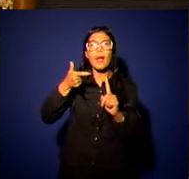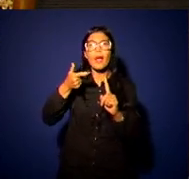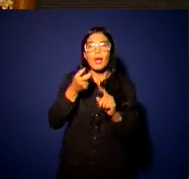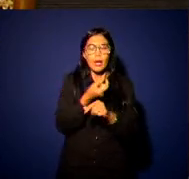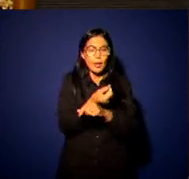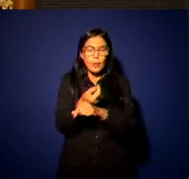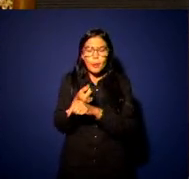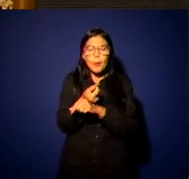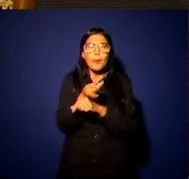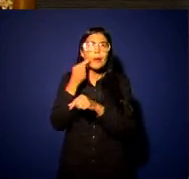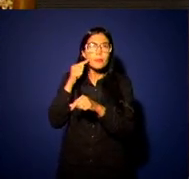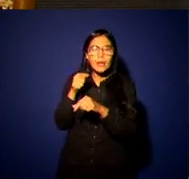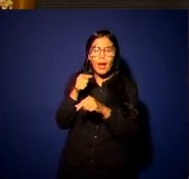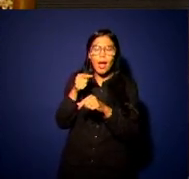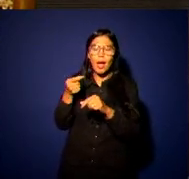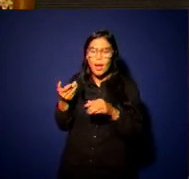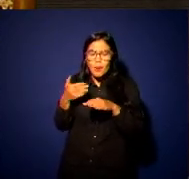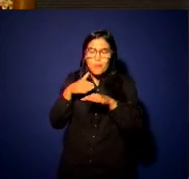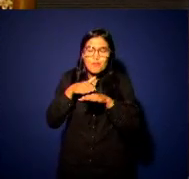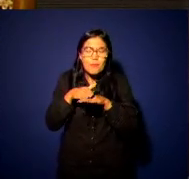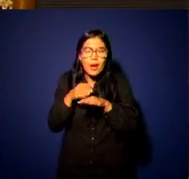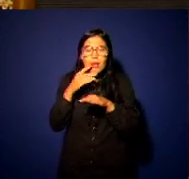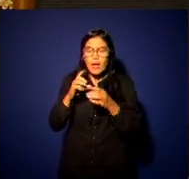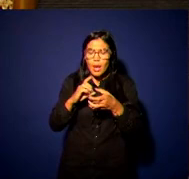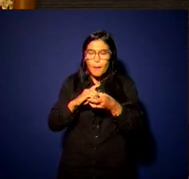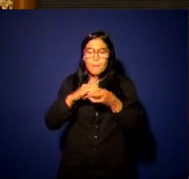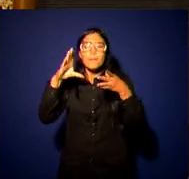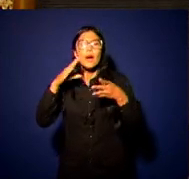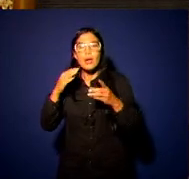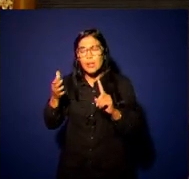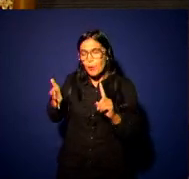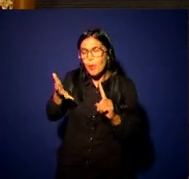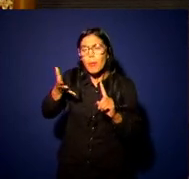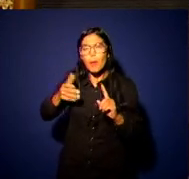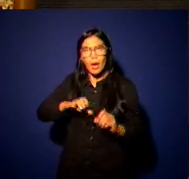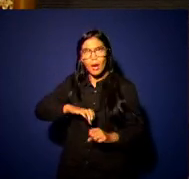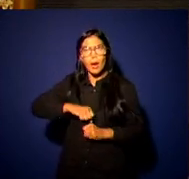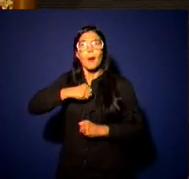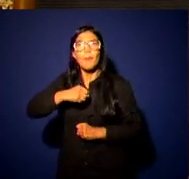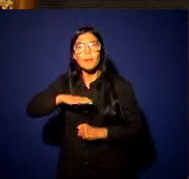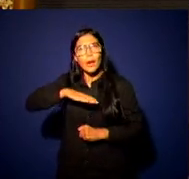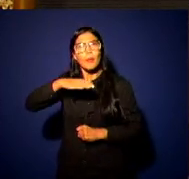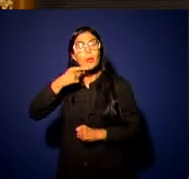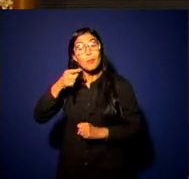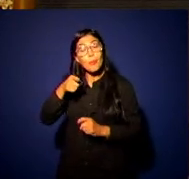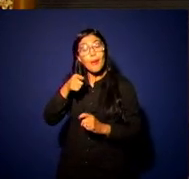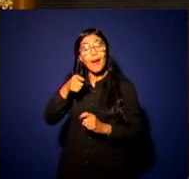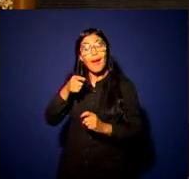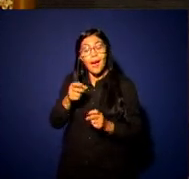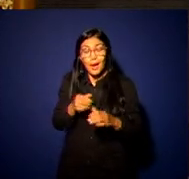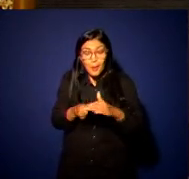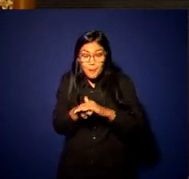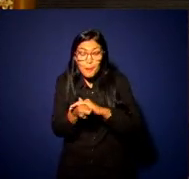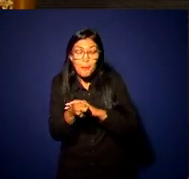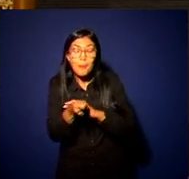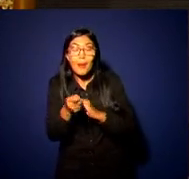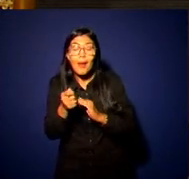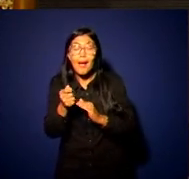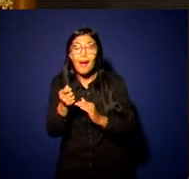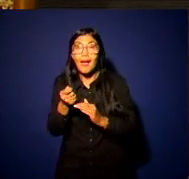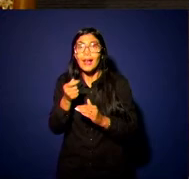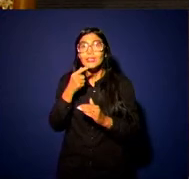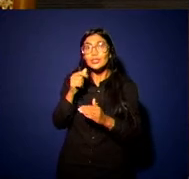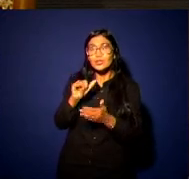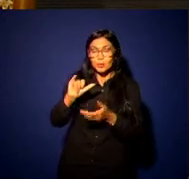capitais a ser mais inclusivo mais democrático encorajar as pessoas a investirem no Mercado de Capitais e a quarta regra